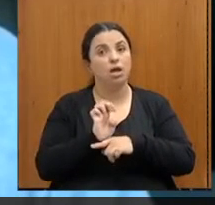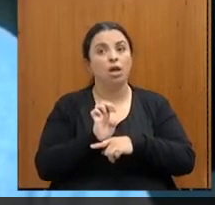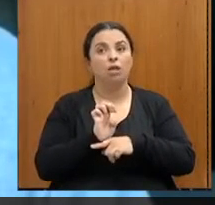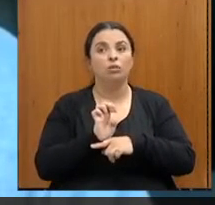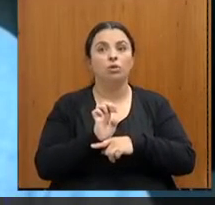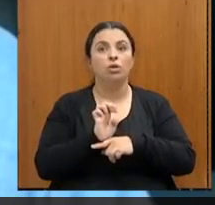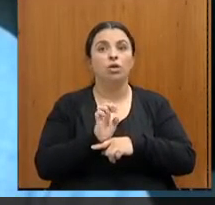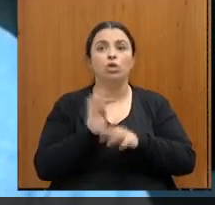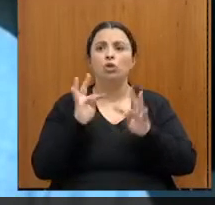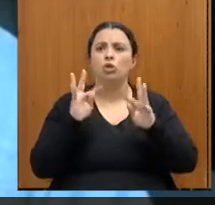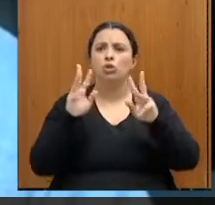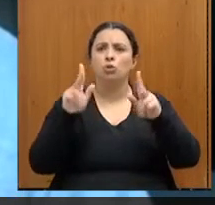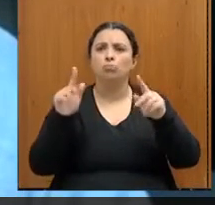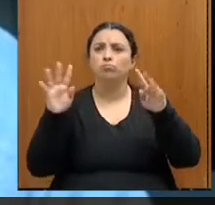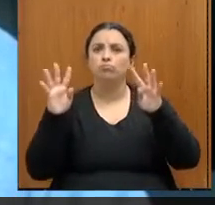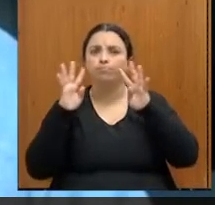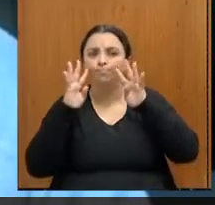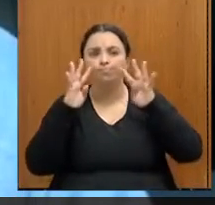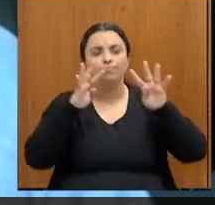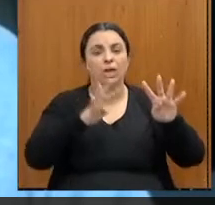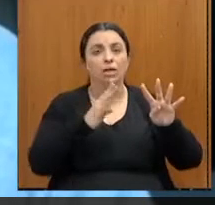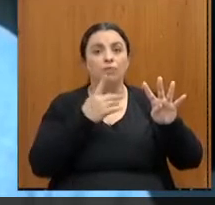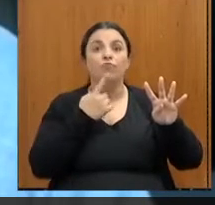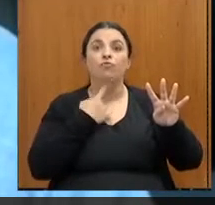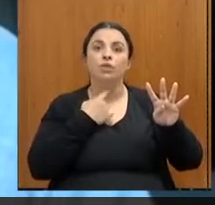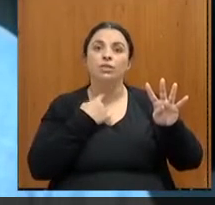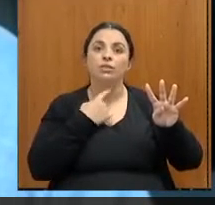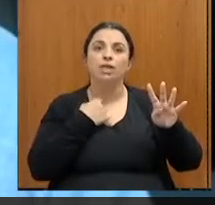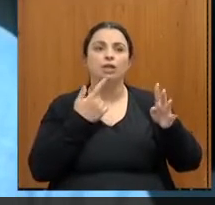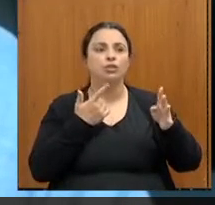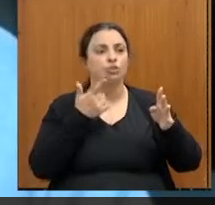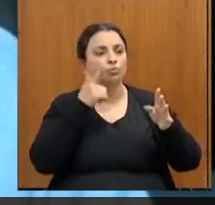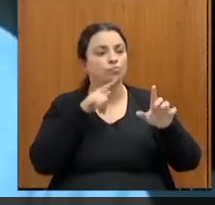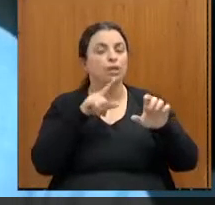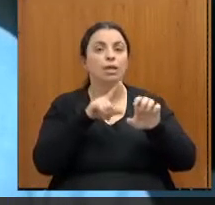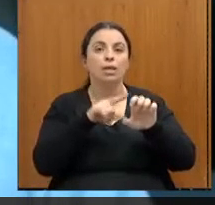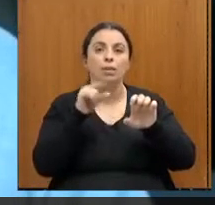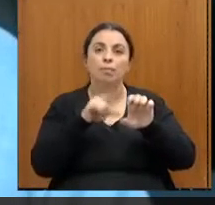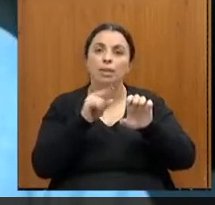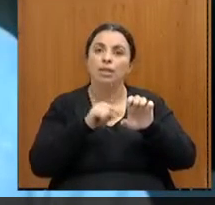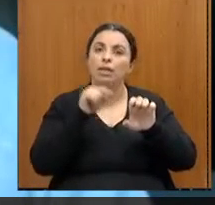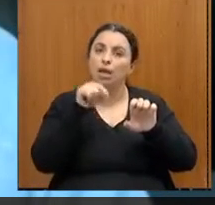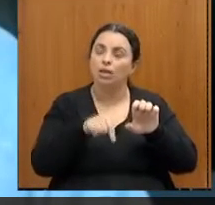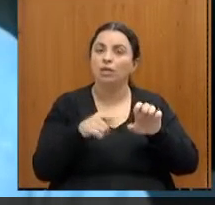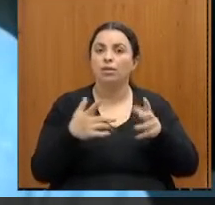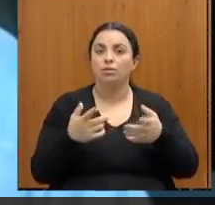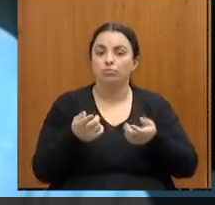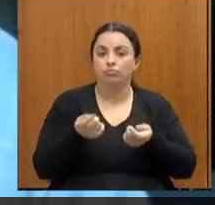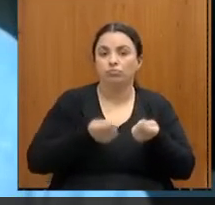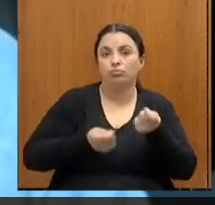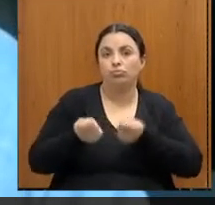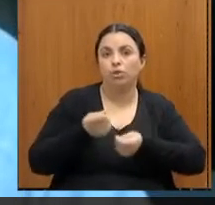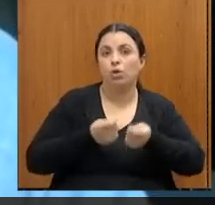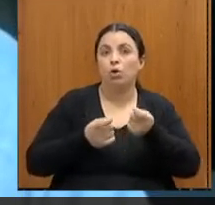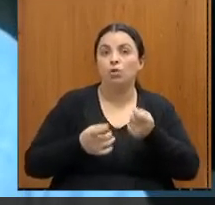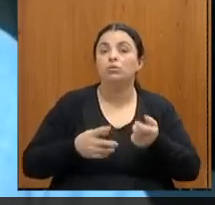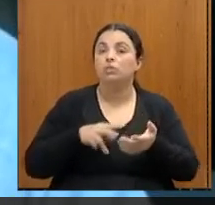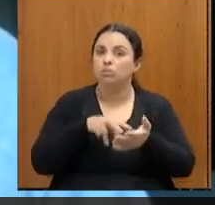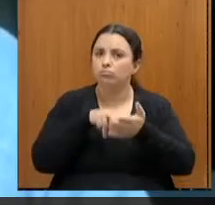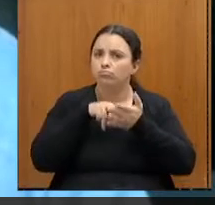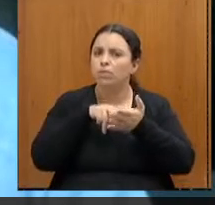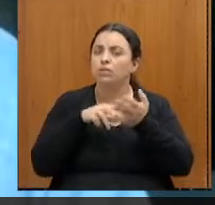atraente para empreender seguro no ambiente de negócios para isso as ações aí